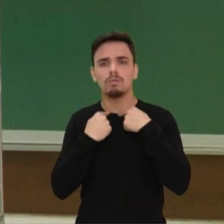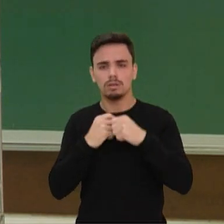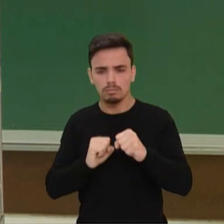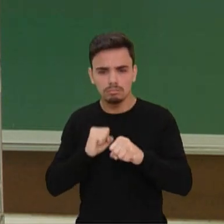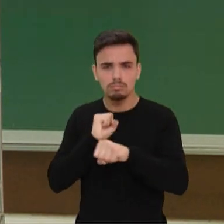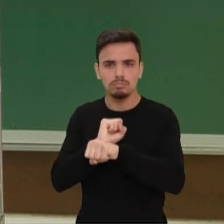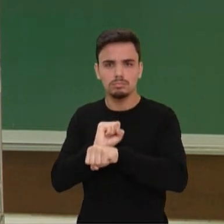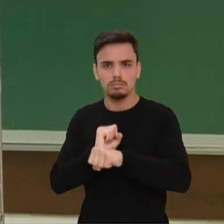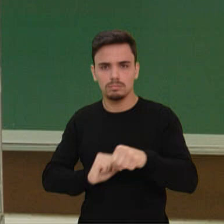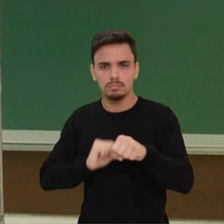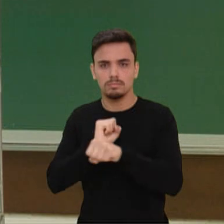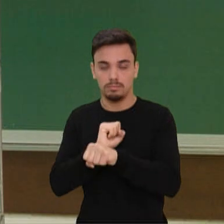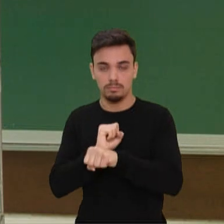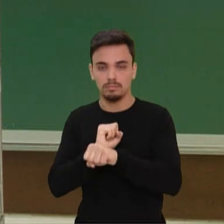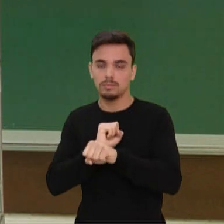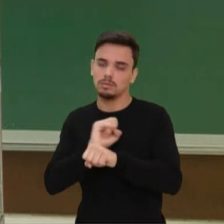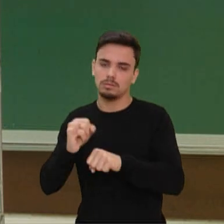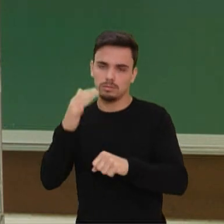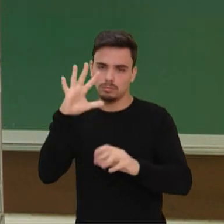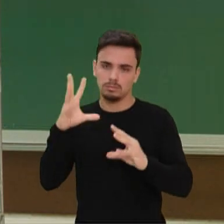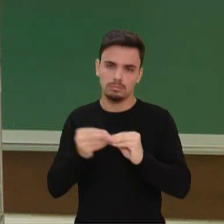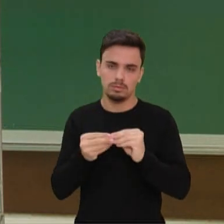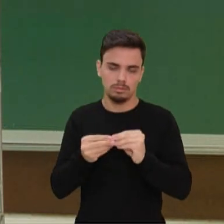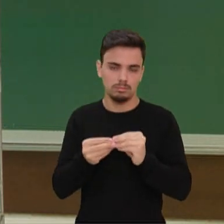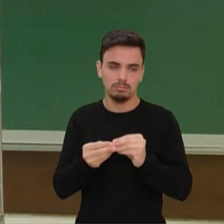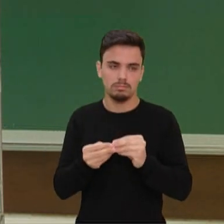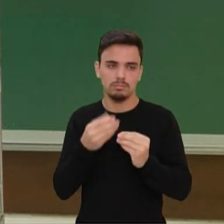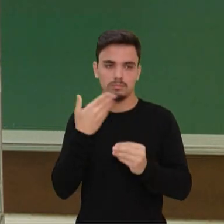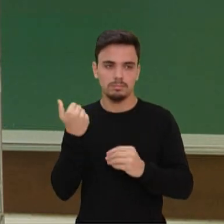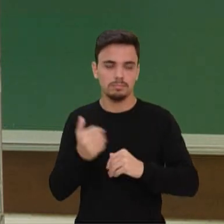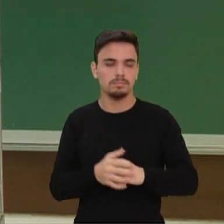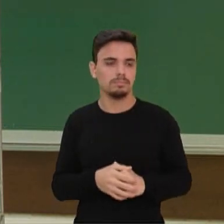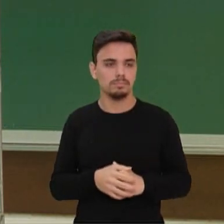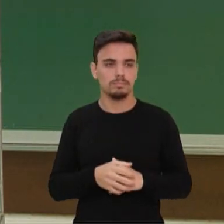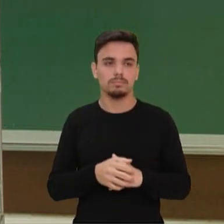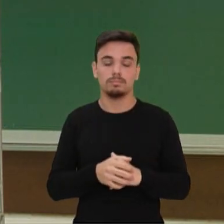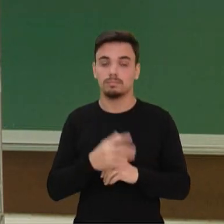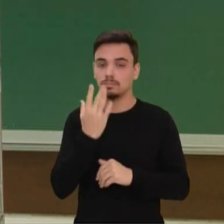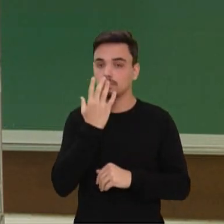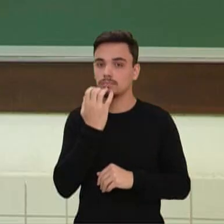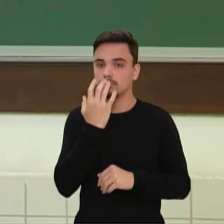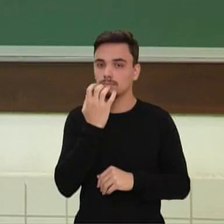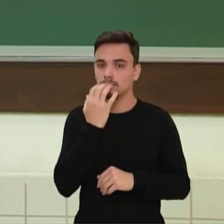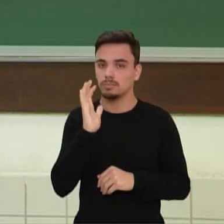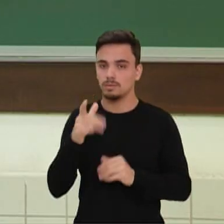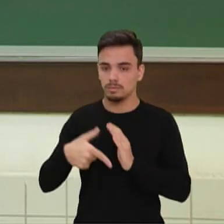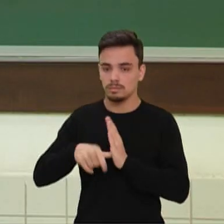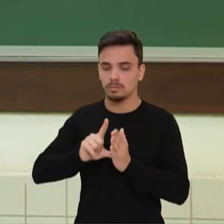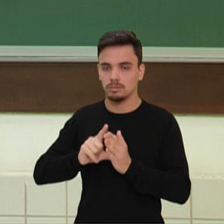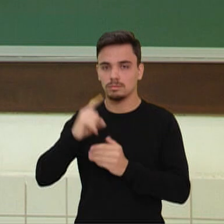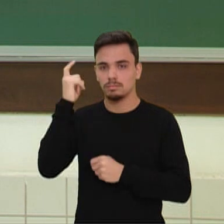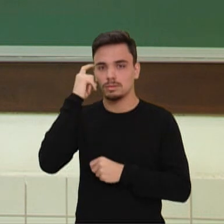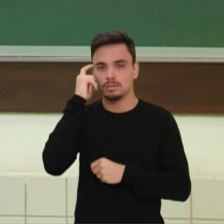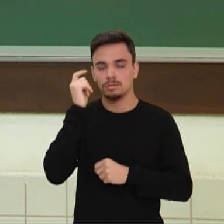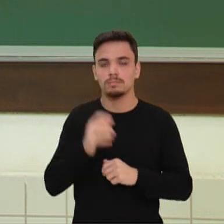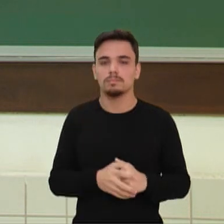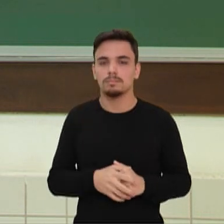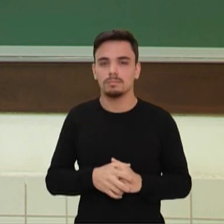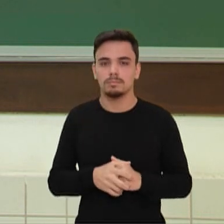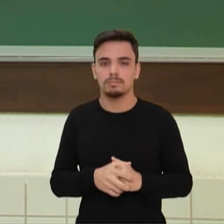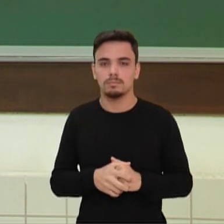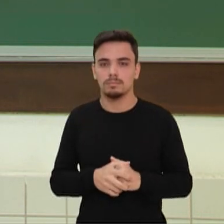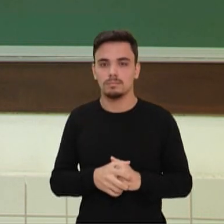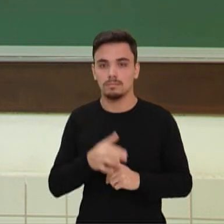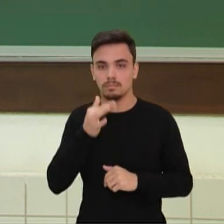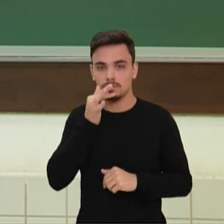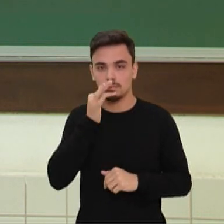aos instintos, se você quiser entender de uma maneira mais tranquila. Nietzsche ele já antecipou esse pensamento. Viram? O